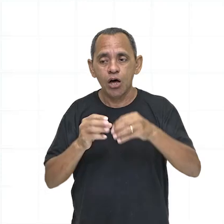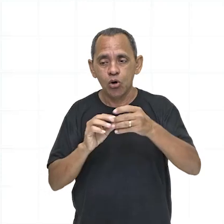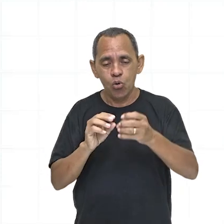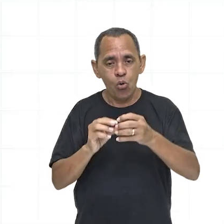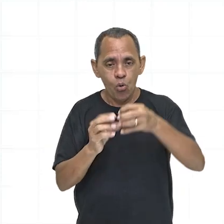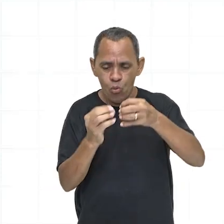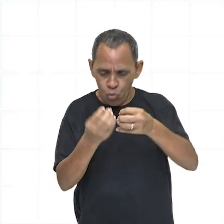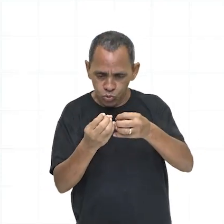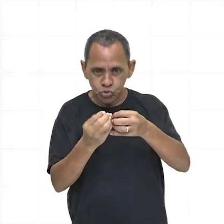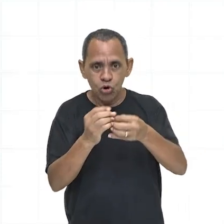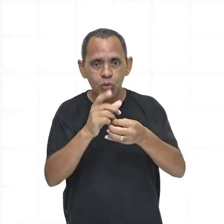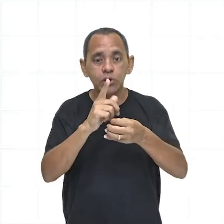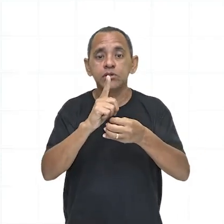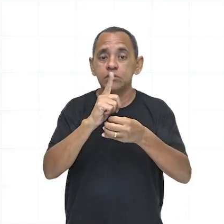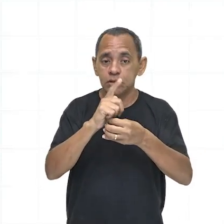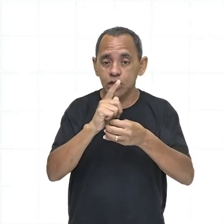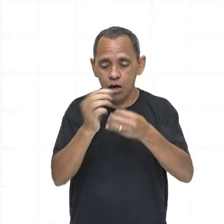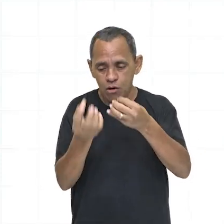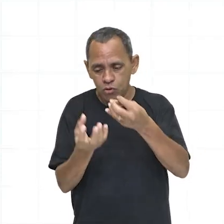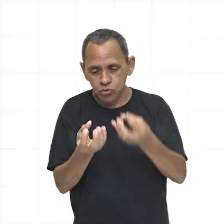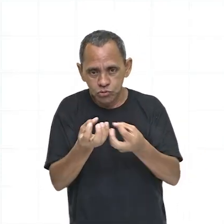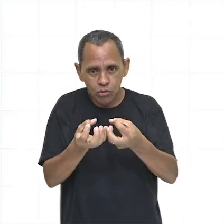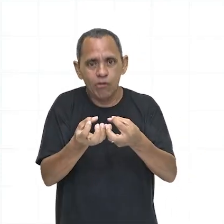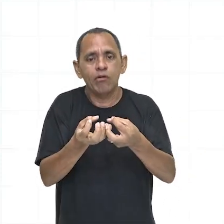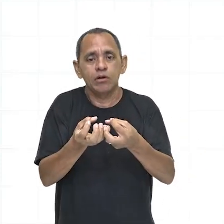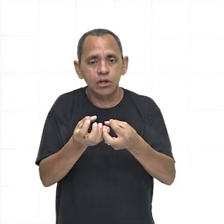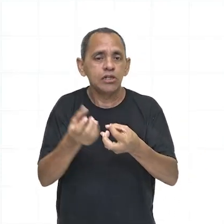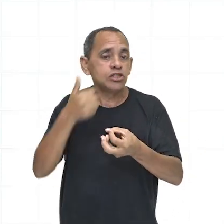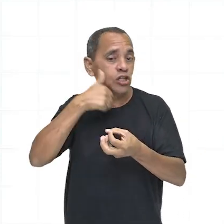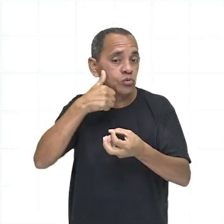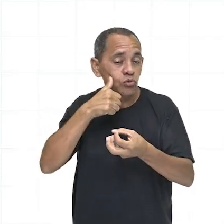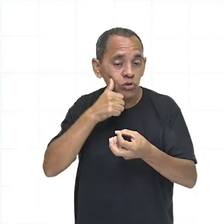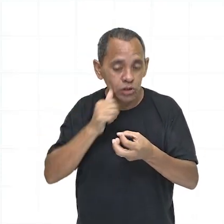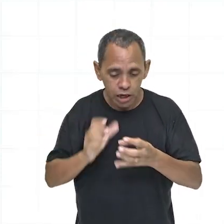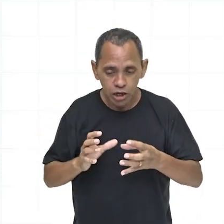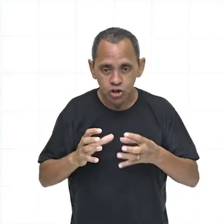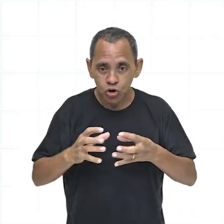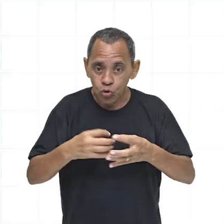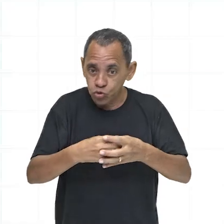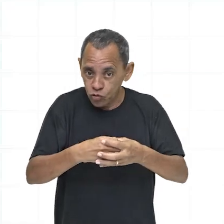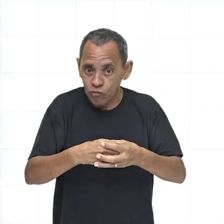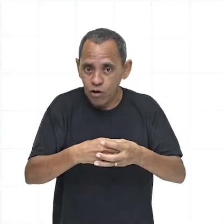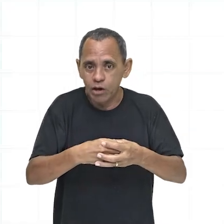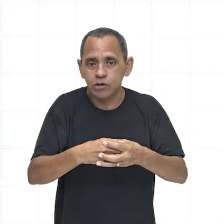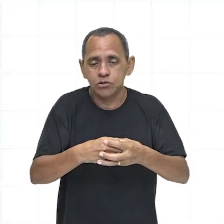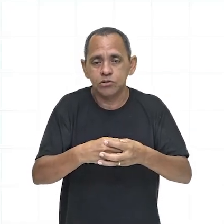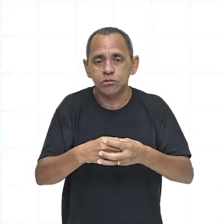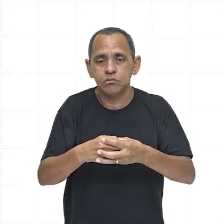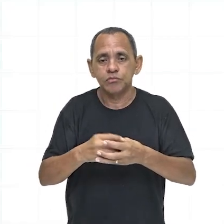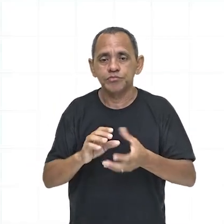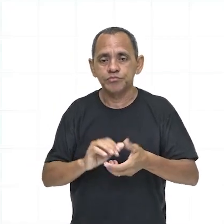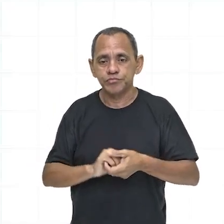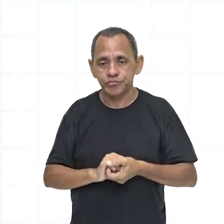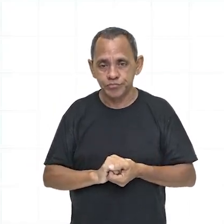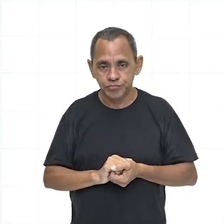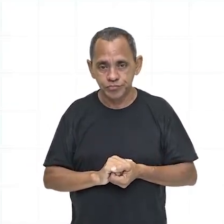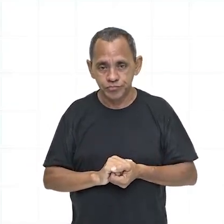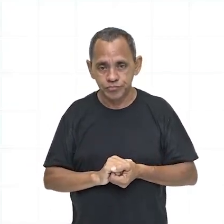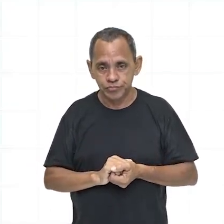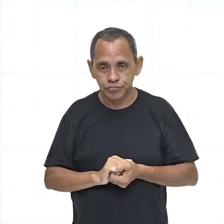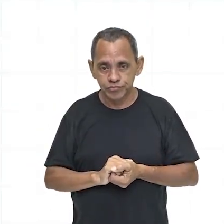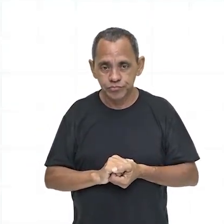os ovários. Fora isso, a outra parte vai ser completamente igual. Nós vamos ter...